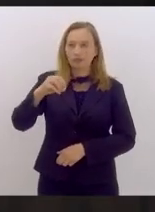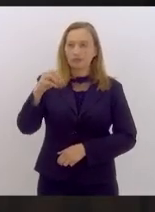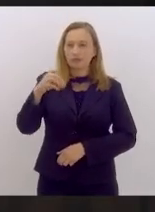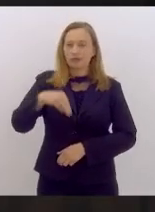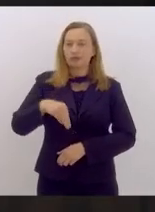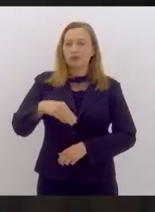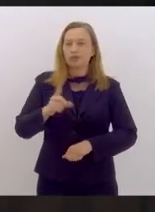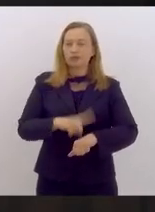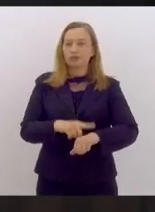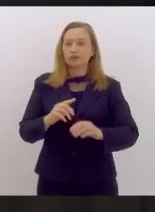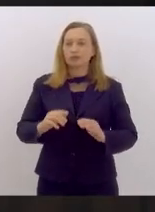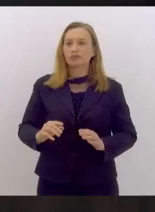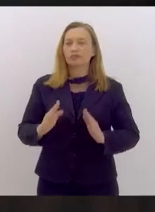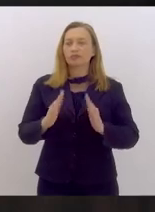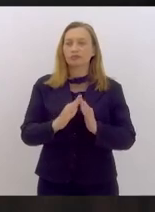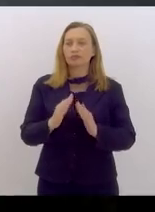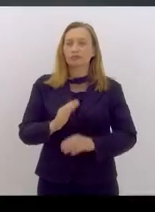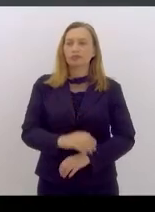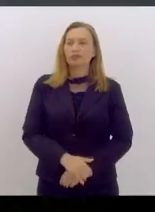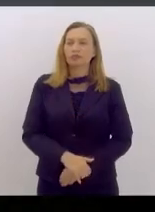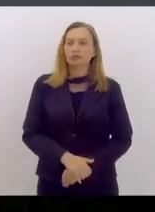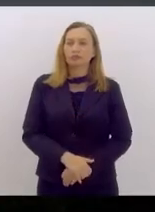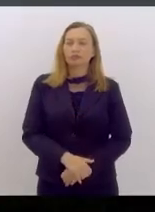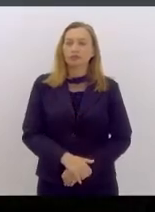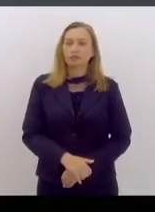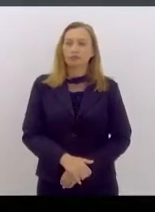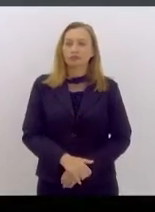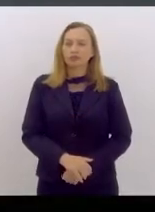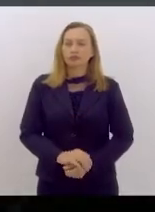se dispõe de dez minutos no tempo regimental